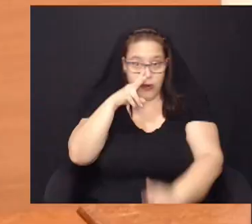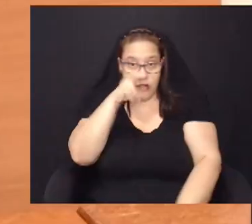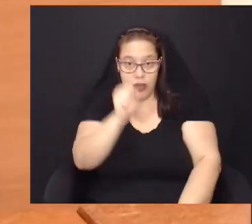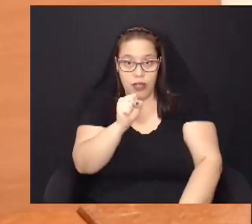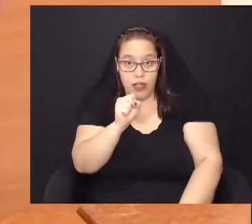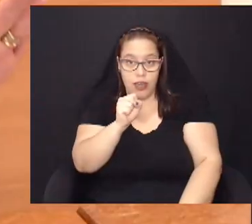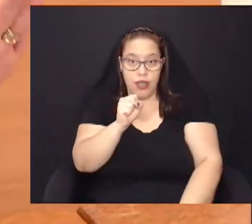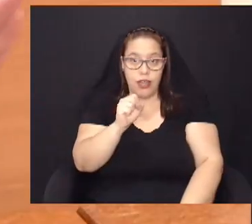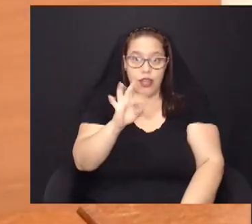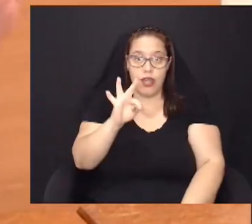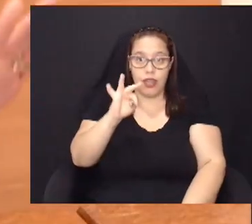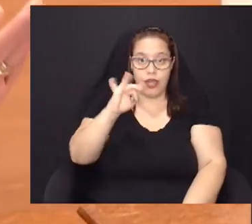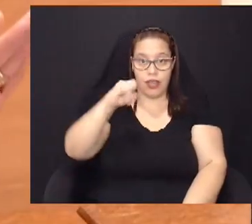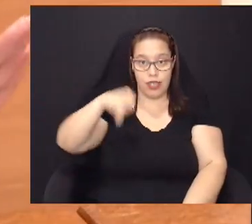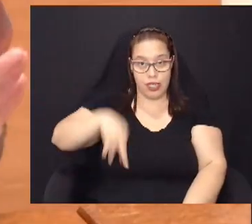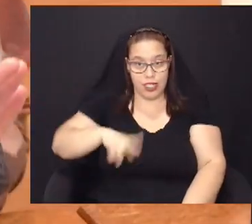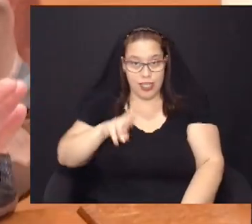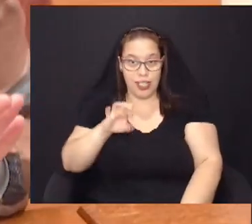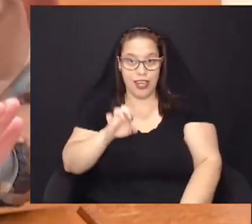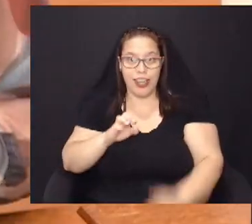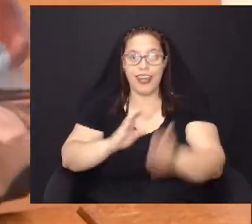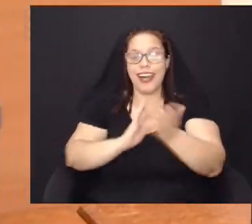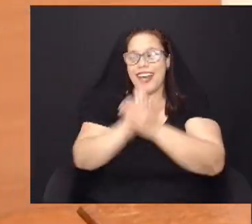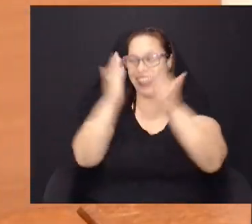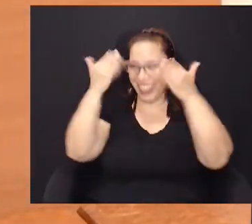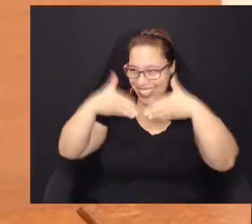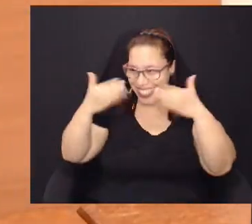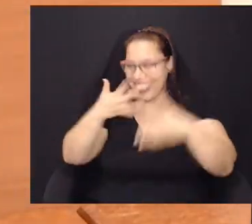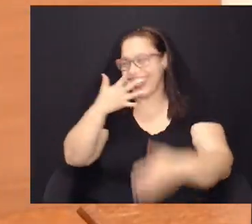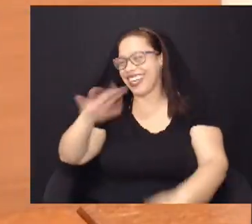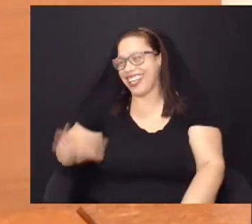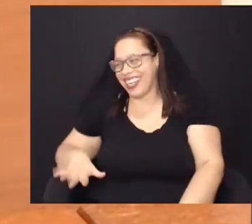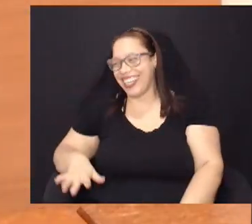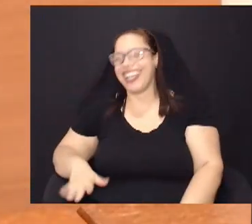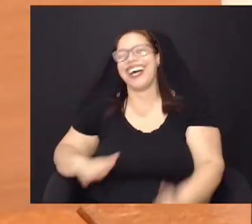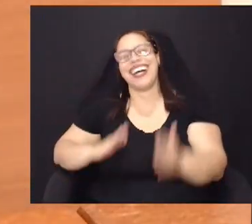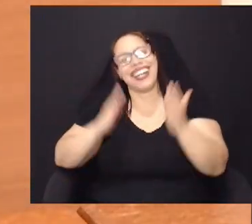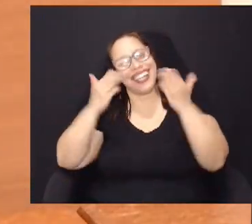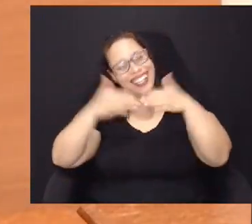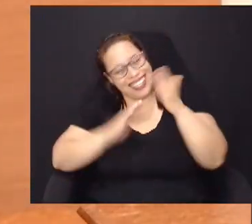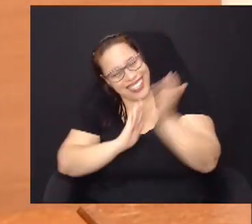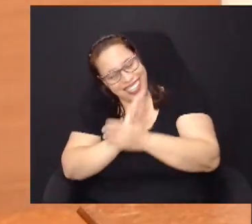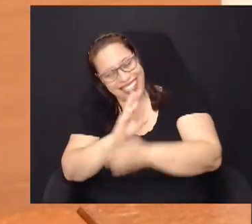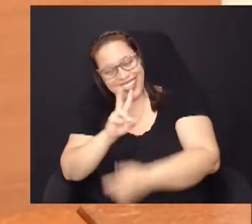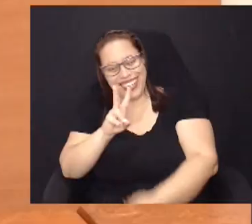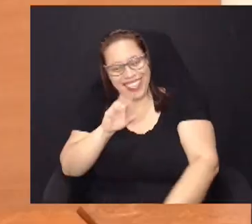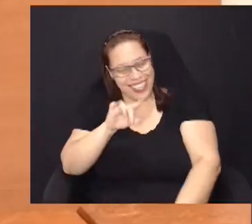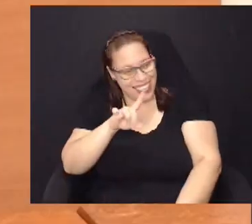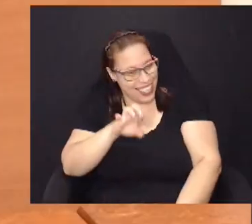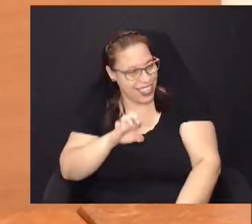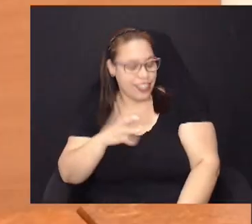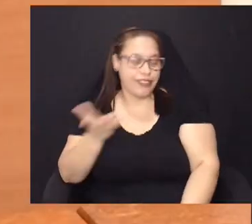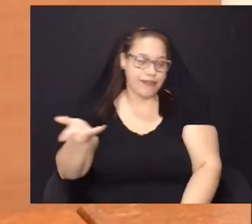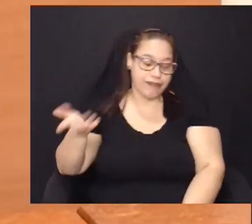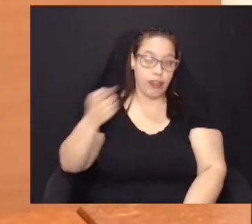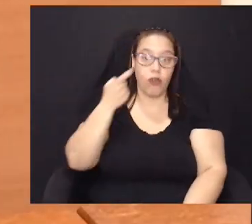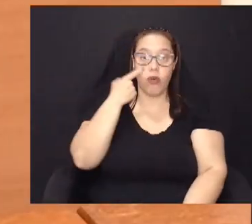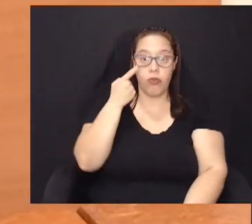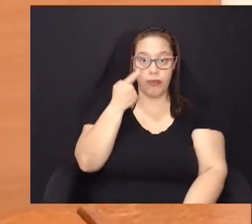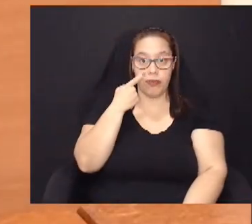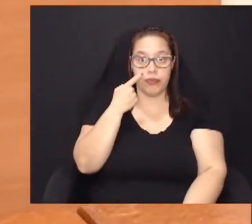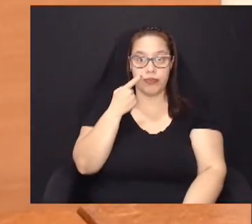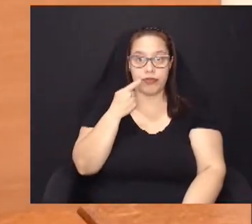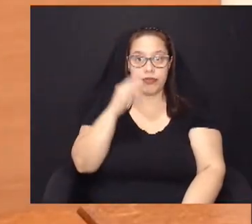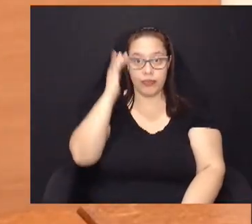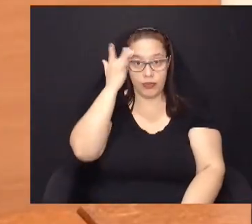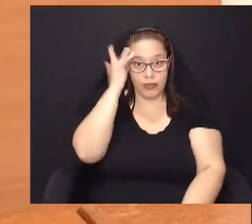timbre. Passei na prova com a criançada. Passei, Vlad? Então, vamos lá, tá? Eu acho que você